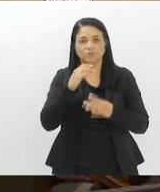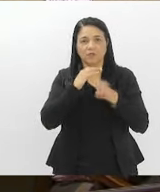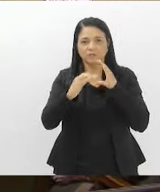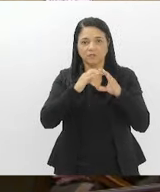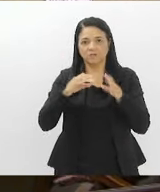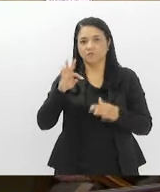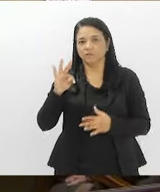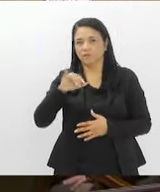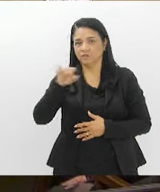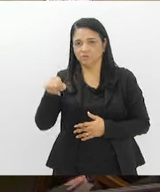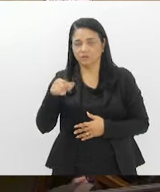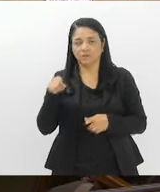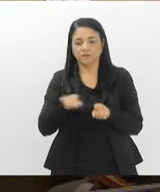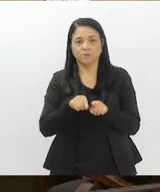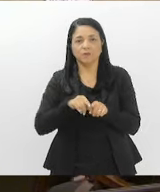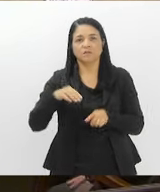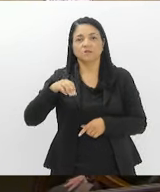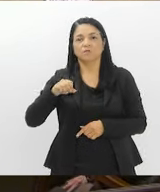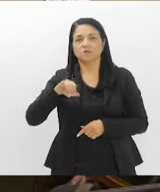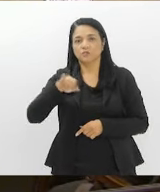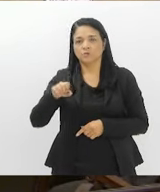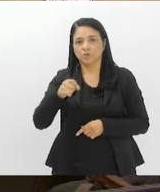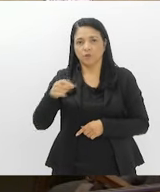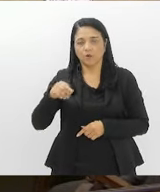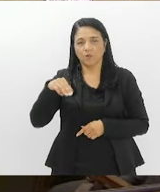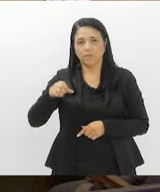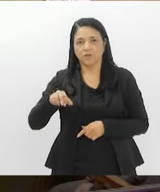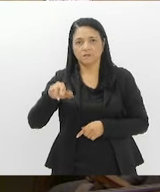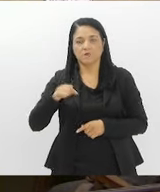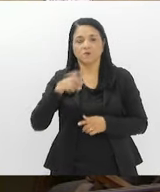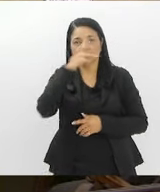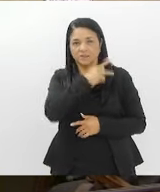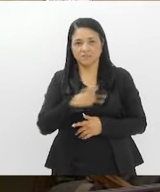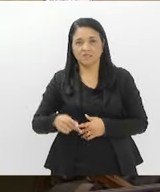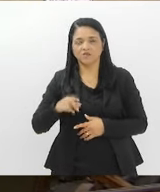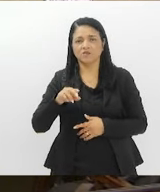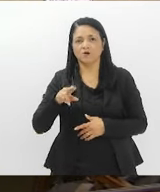TJRJ, João Marcelo Barreto, presidente da Orla Rio,